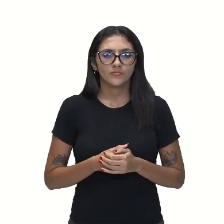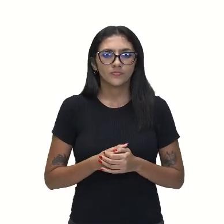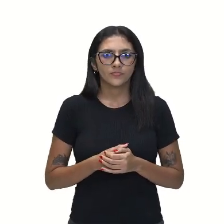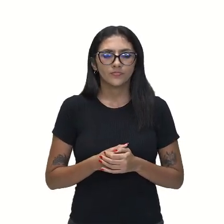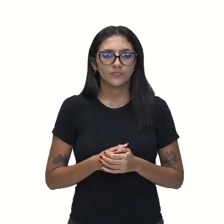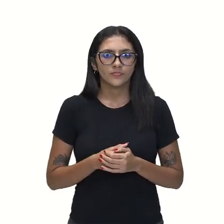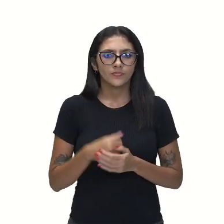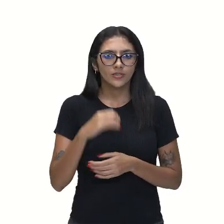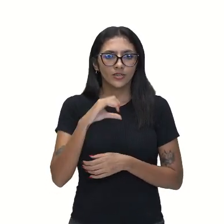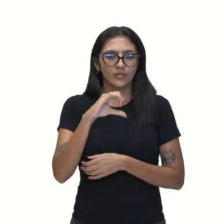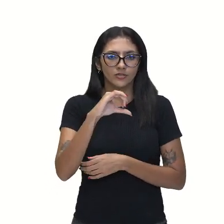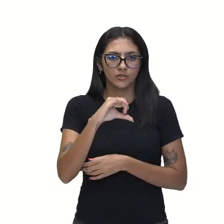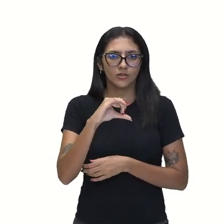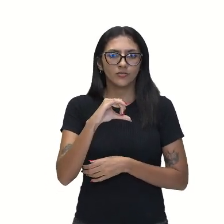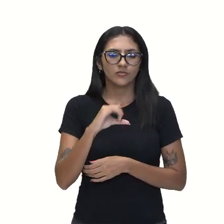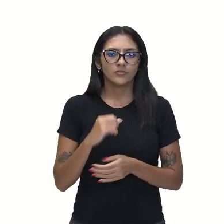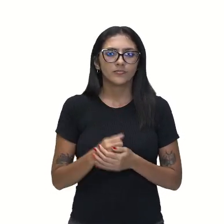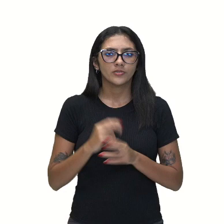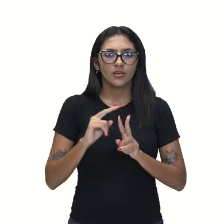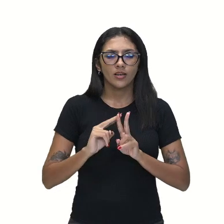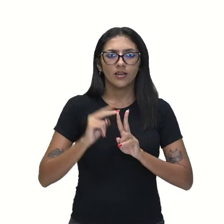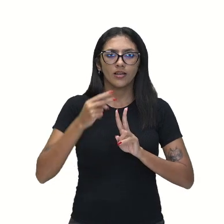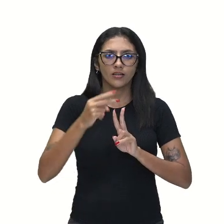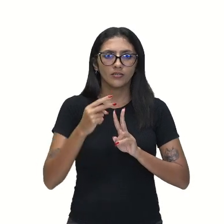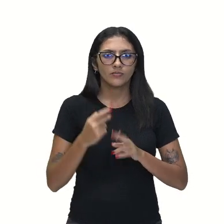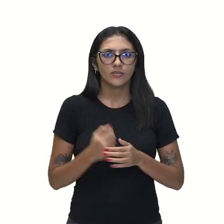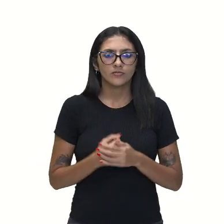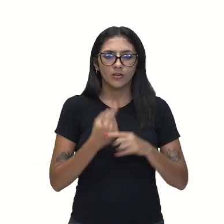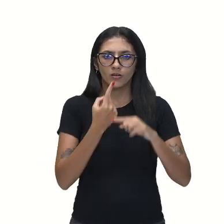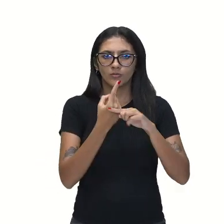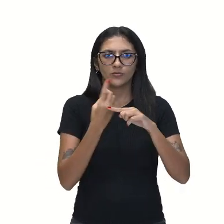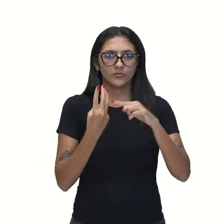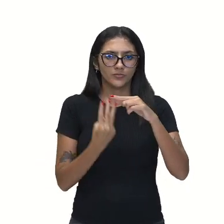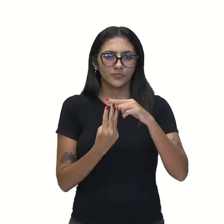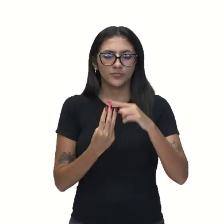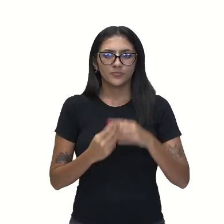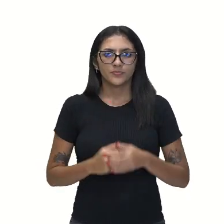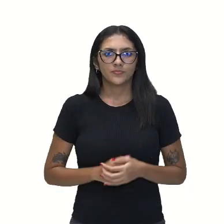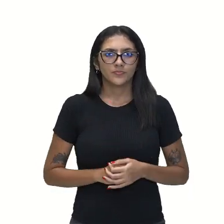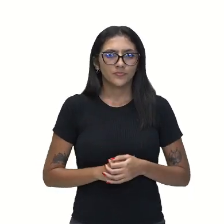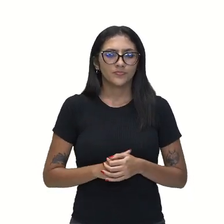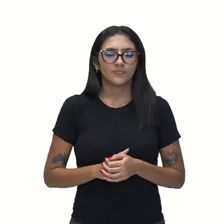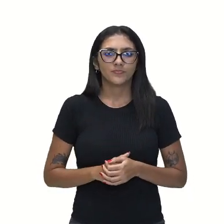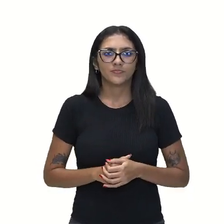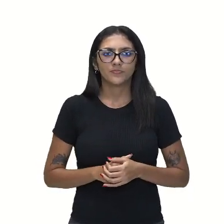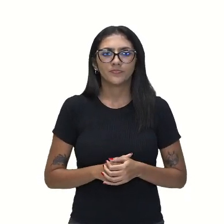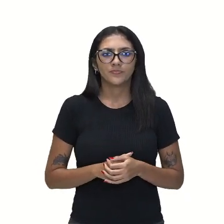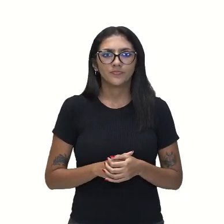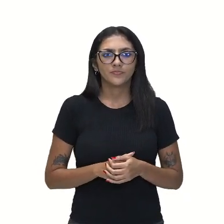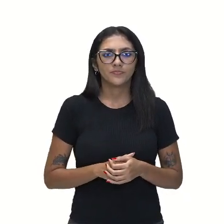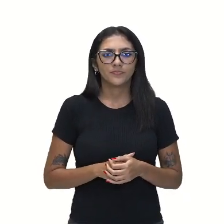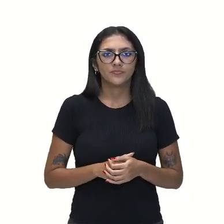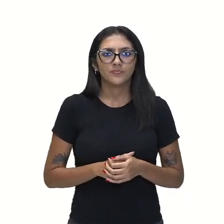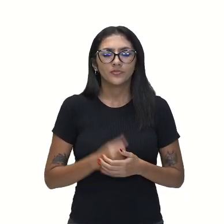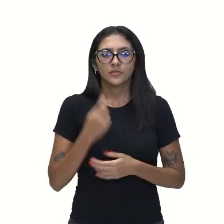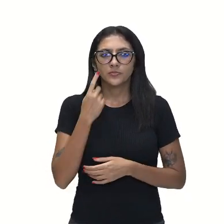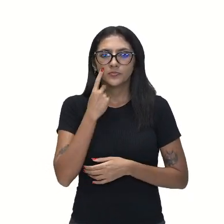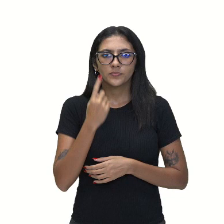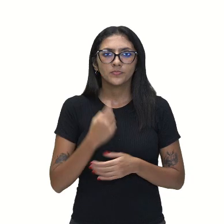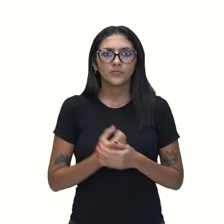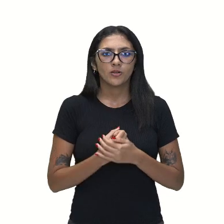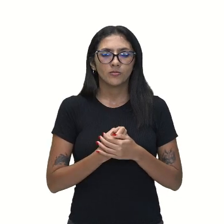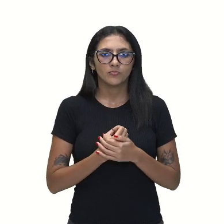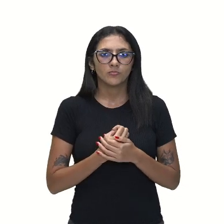9 elevado a 1 sobre 3, tá? Percebam que o índice da raiz virou